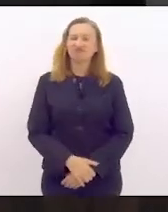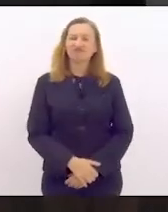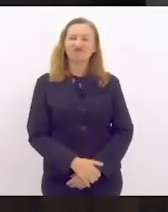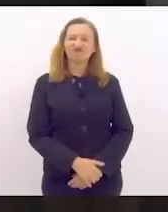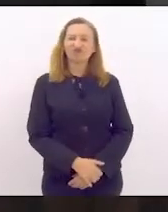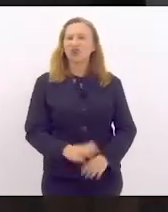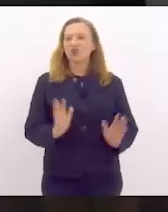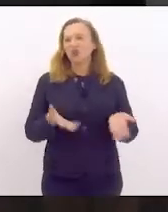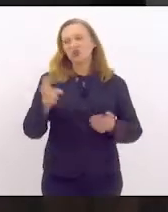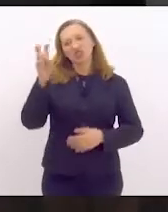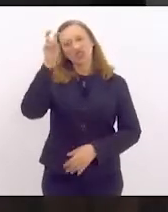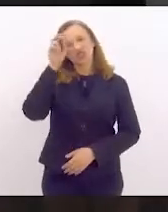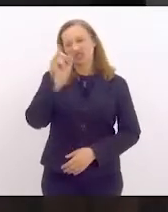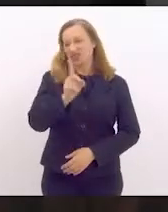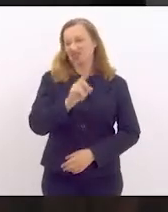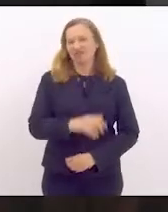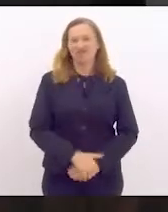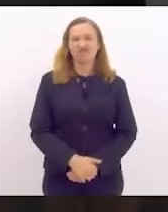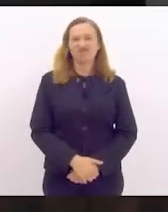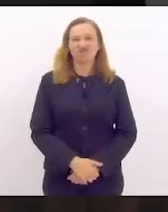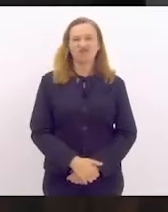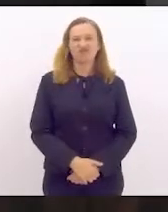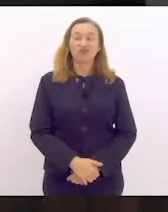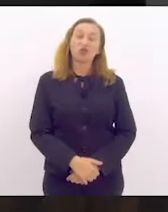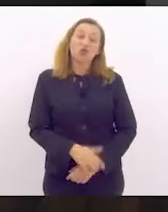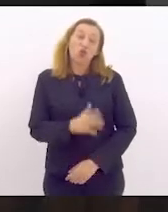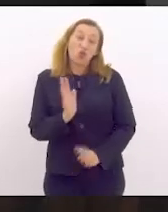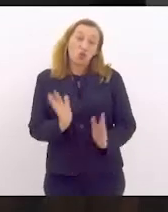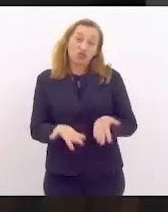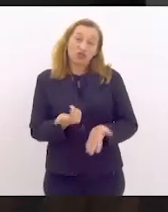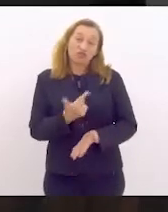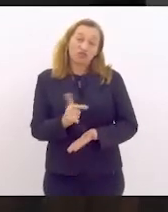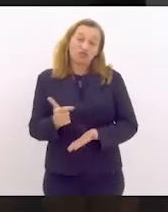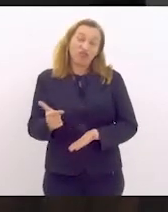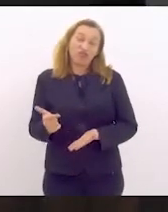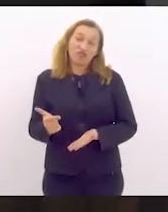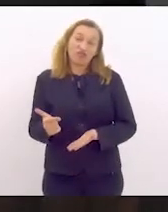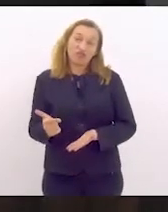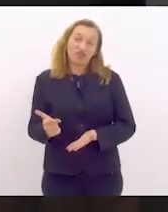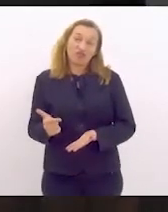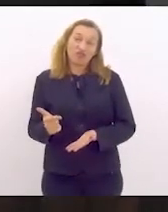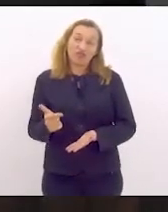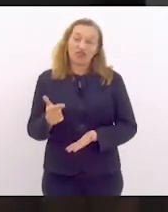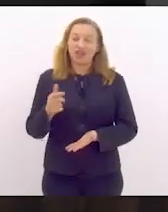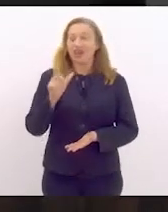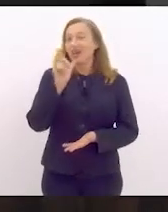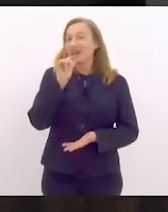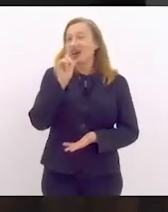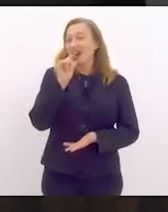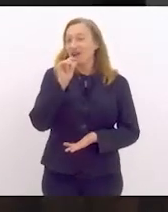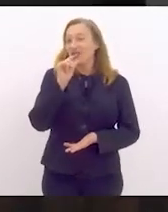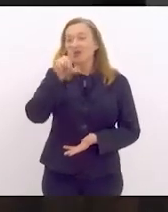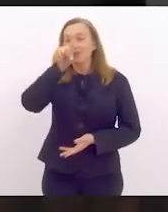Porque hoje não é quinta-feira. Porque hoje não tem... Aquela água do passarinho não bebe.